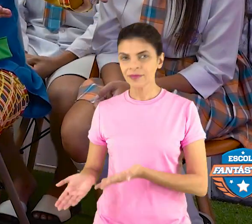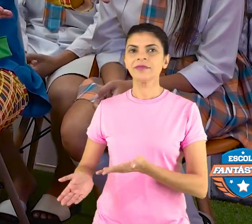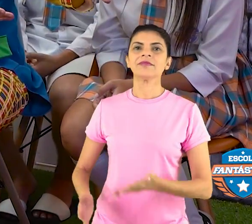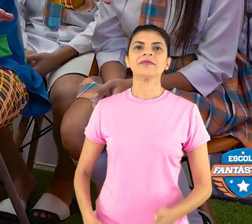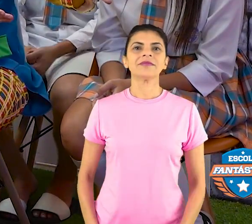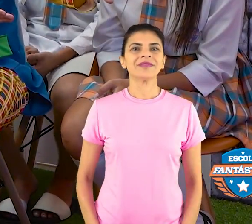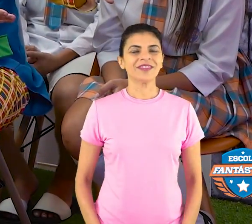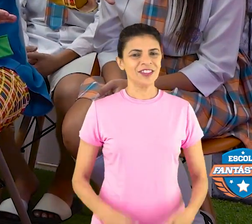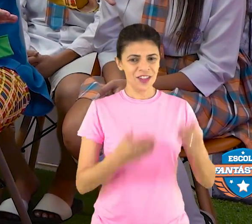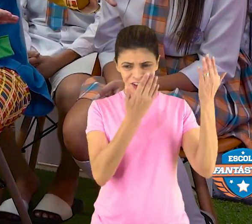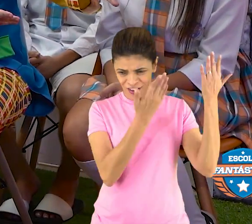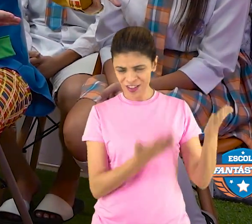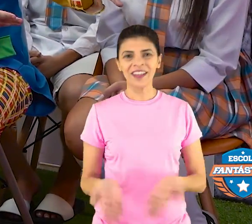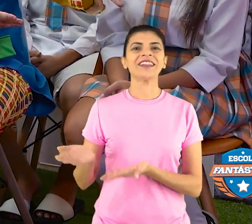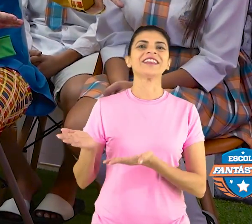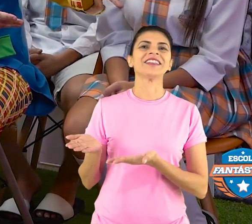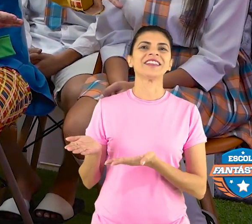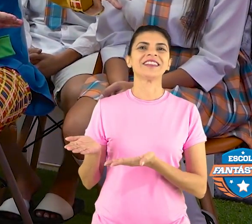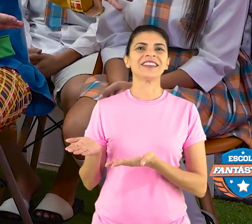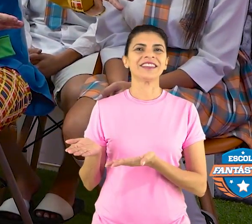Com você!